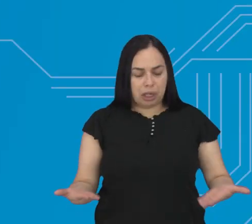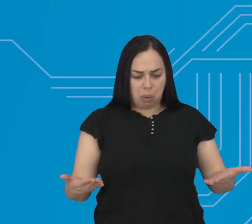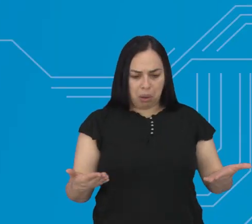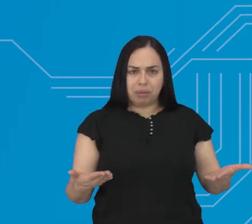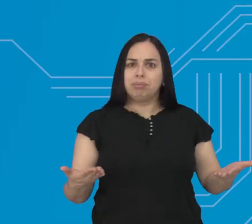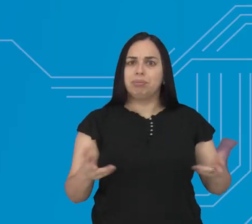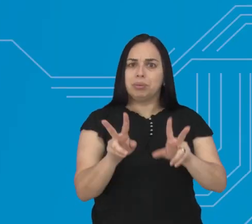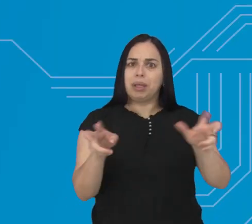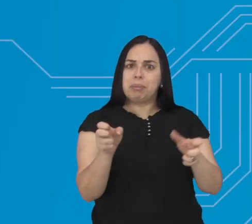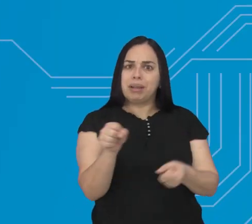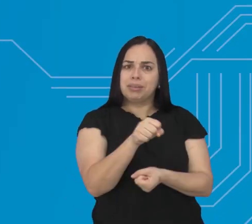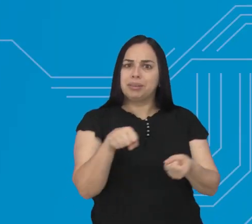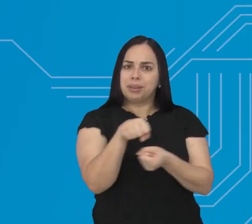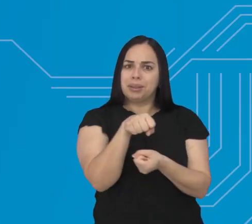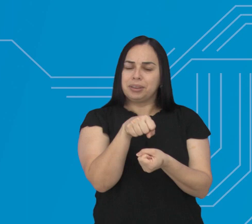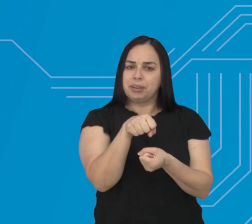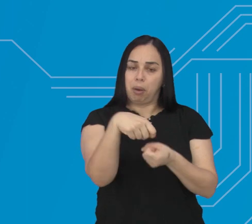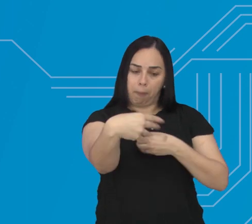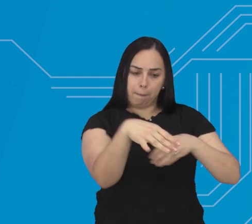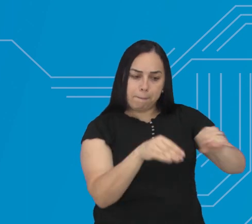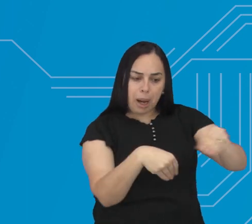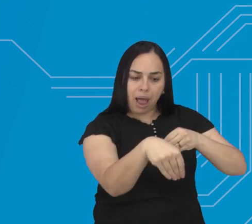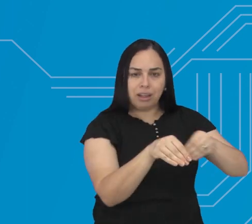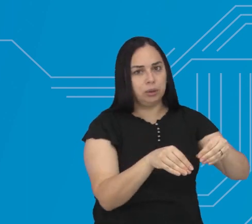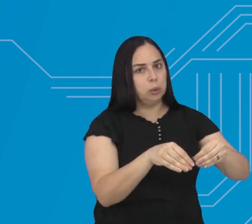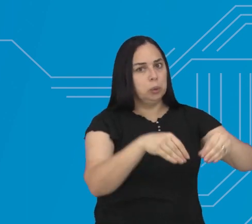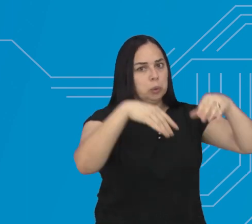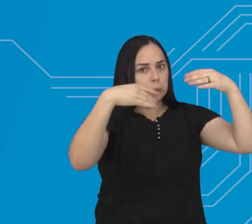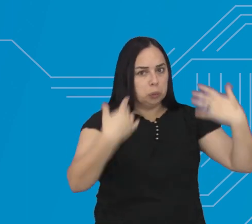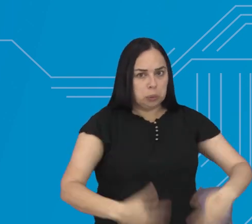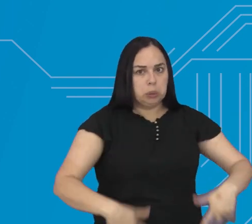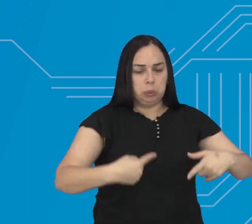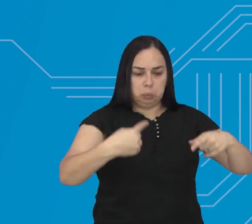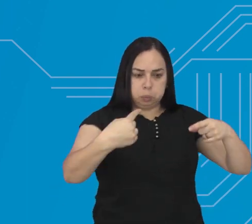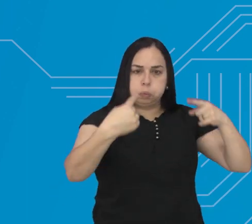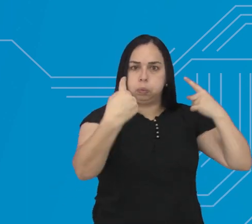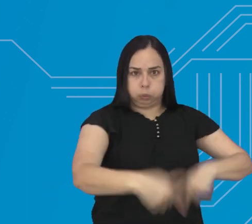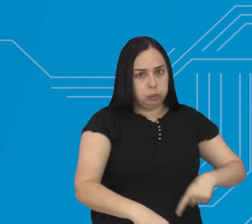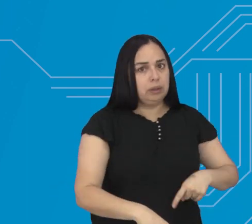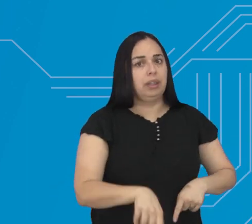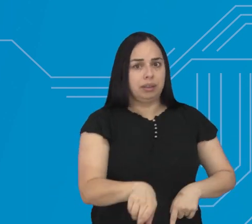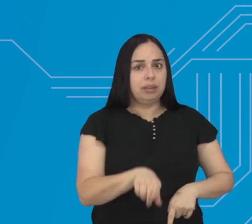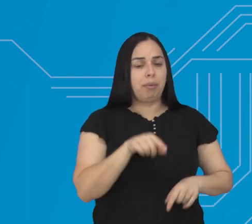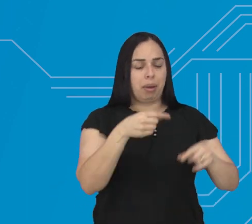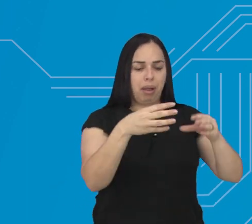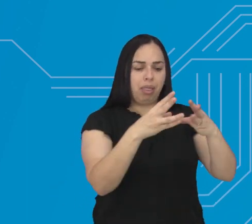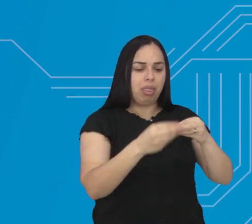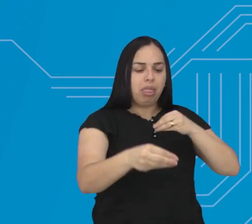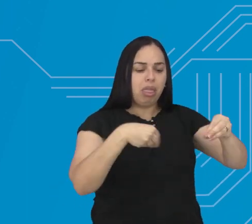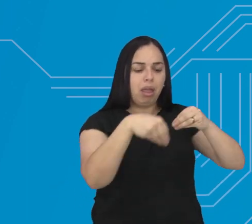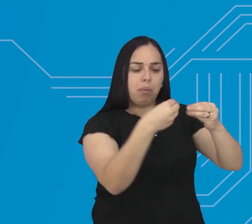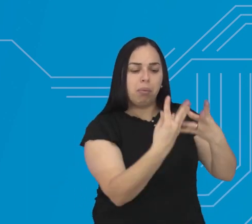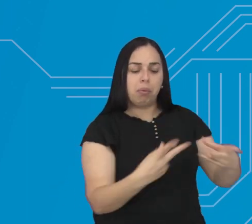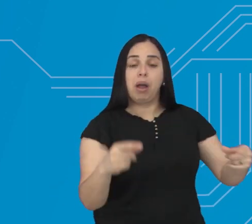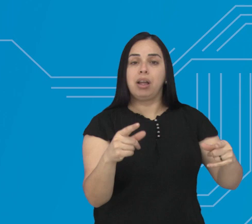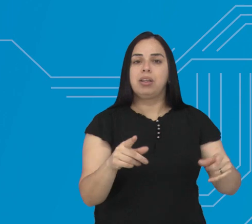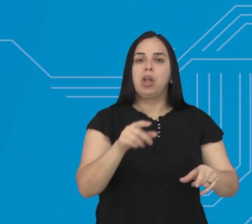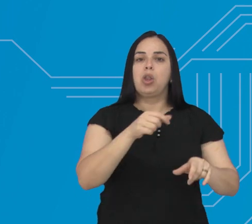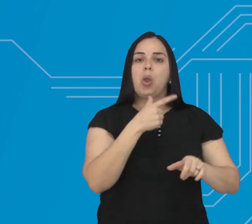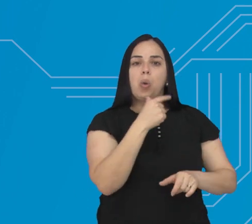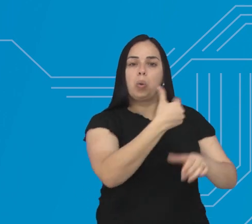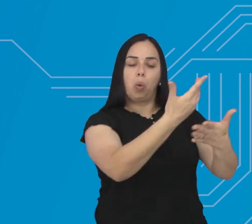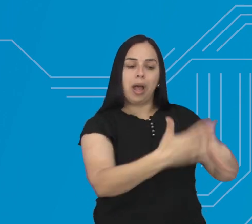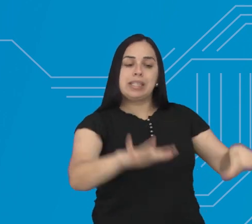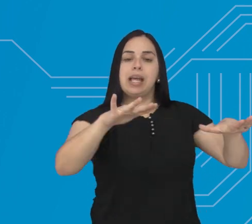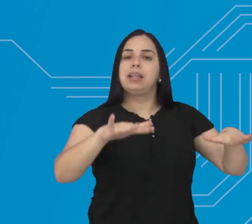E vamos de sustentabilidade agora? A questão do plástico é um desafio e tanto para o meio ambiente. No oceano existem